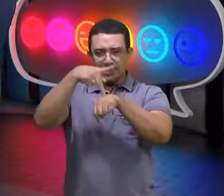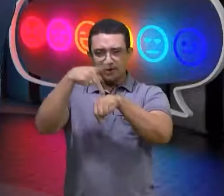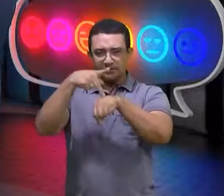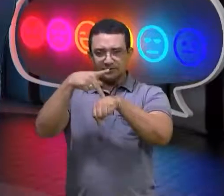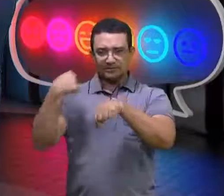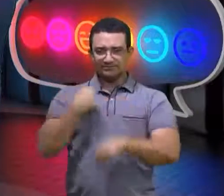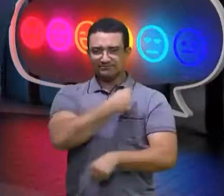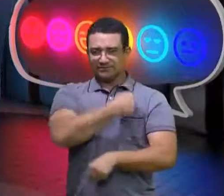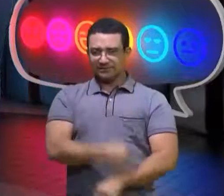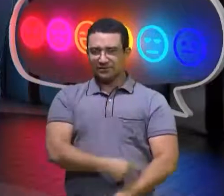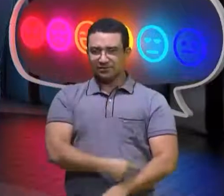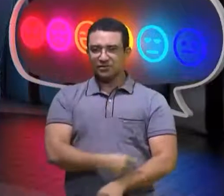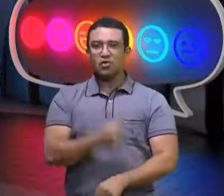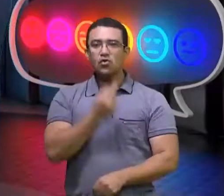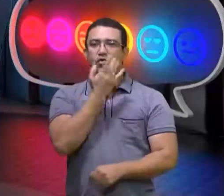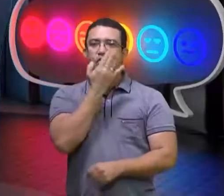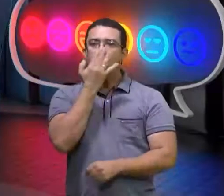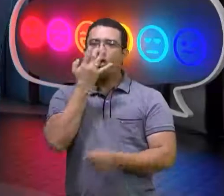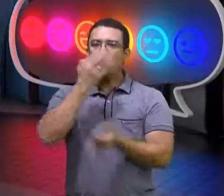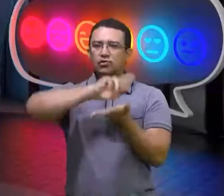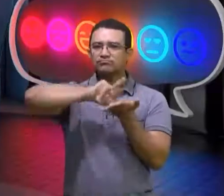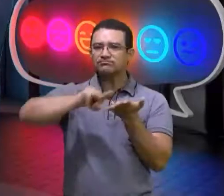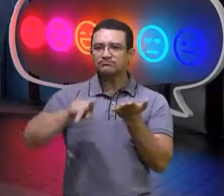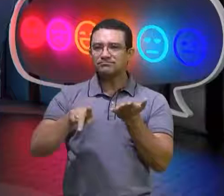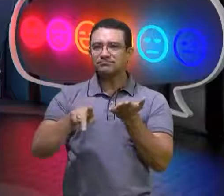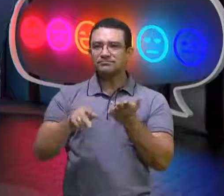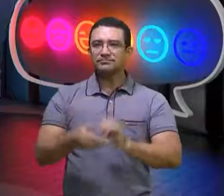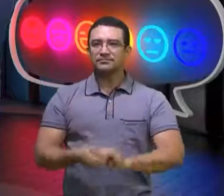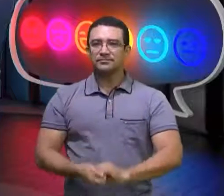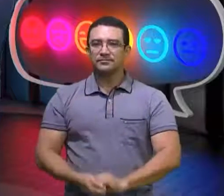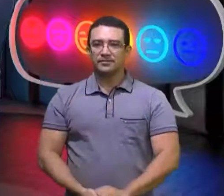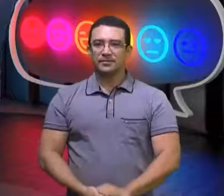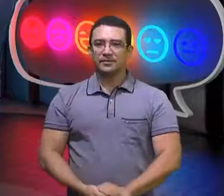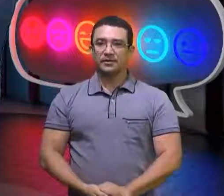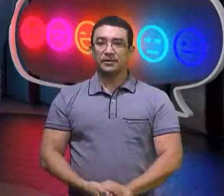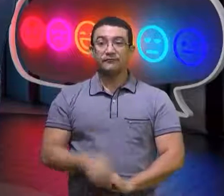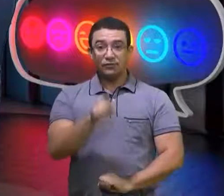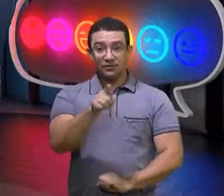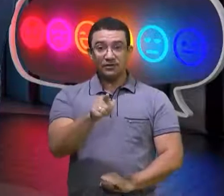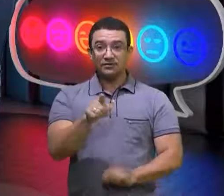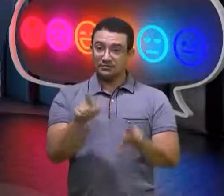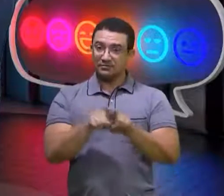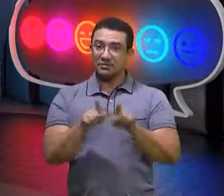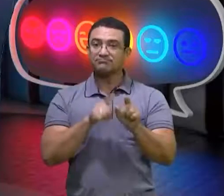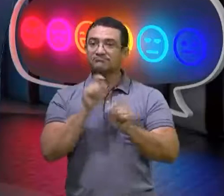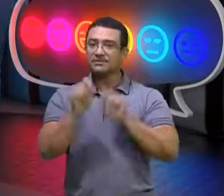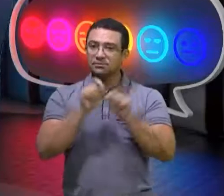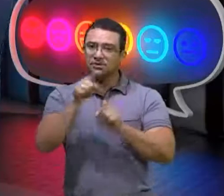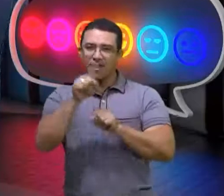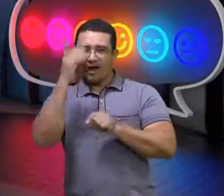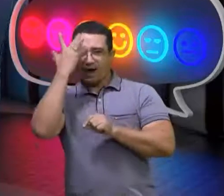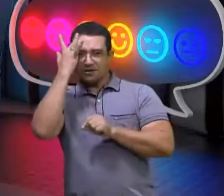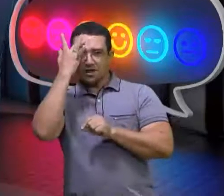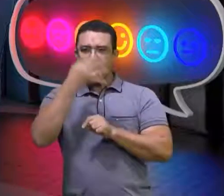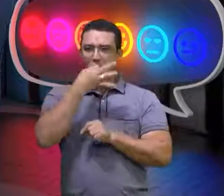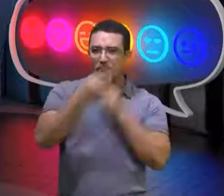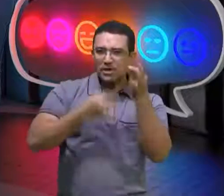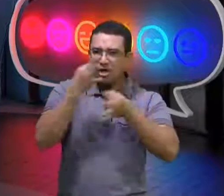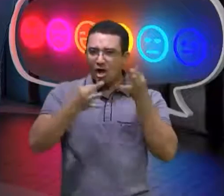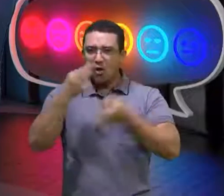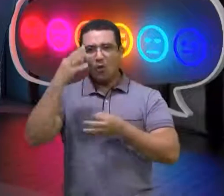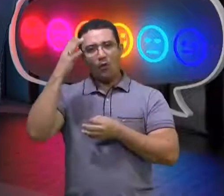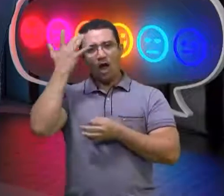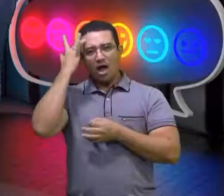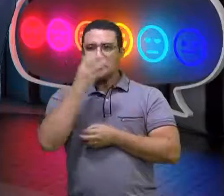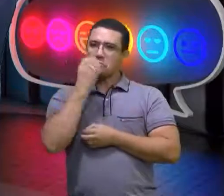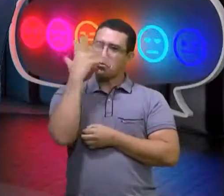bem colorida que a gente consegue visualizar nesse parque. E comenta pra mim se você tá achando bonito ou não essa formação